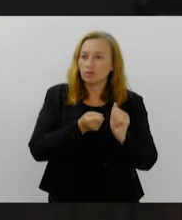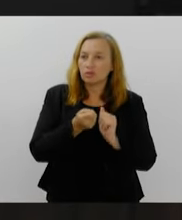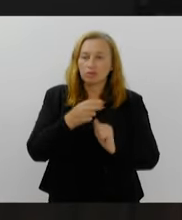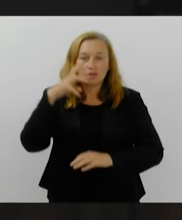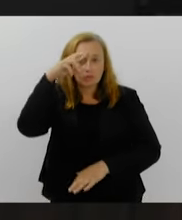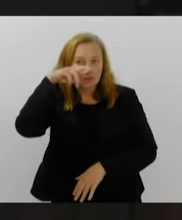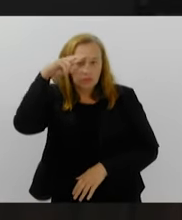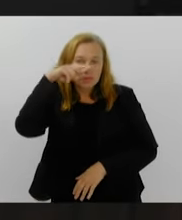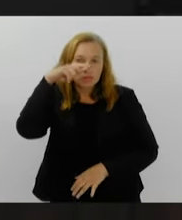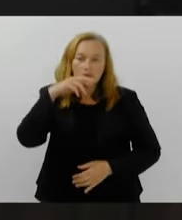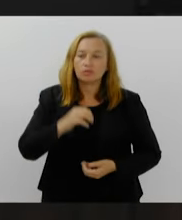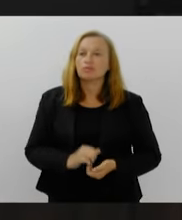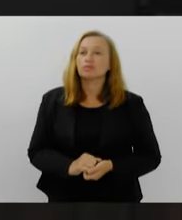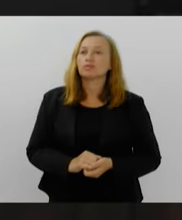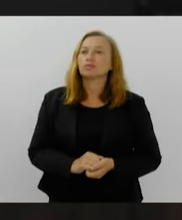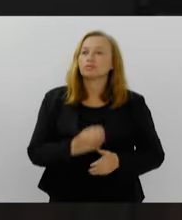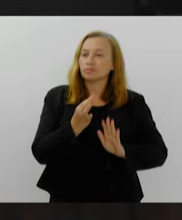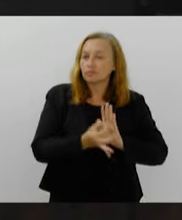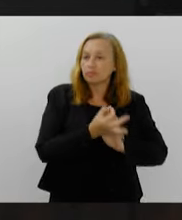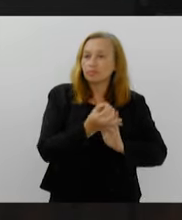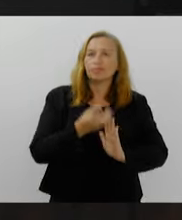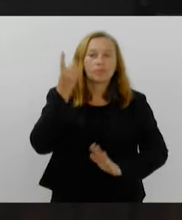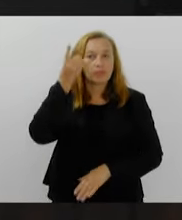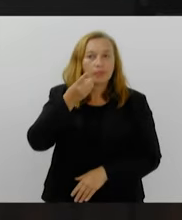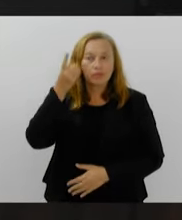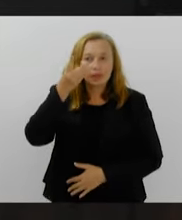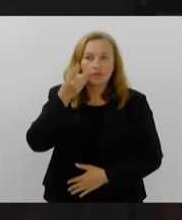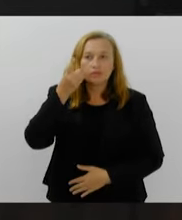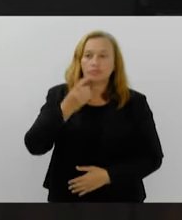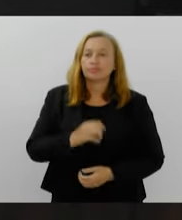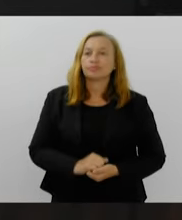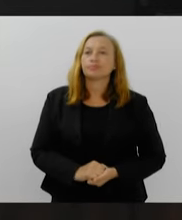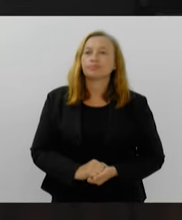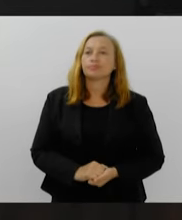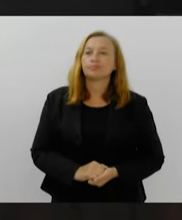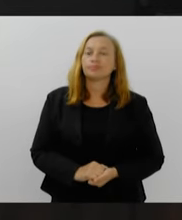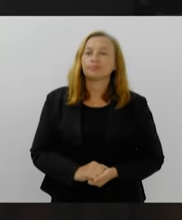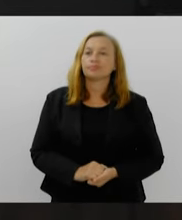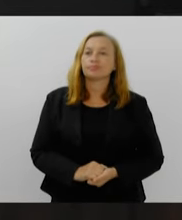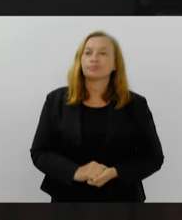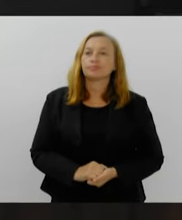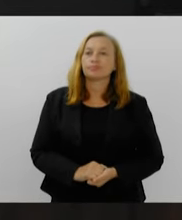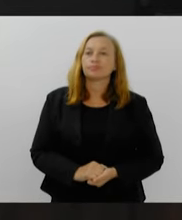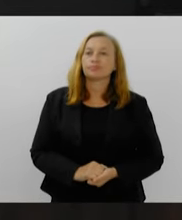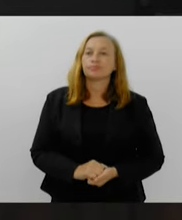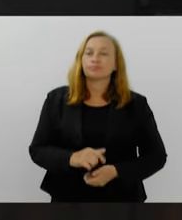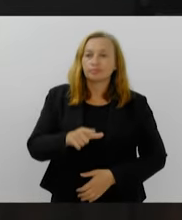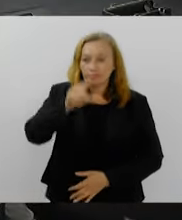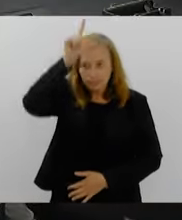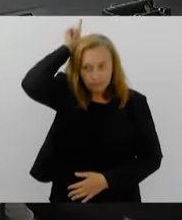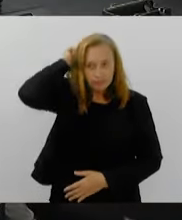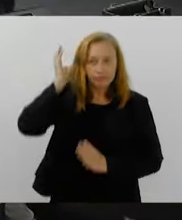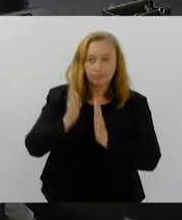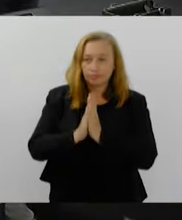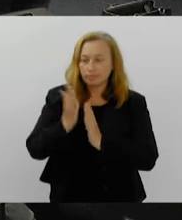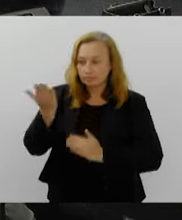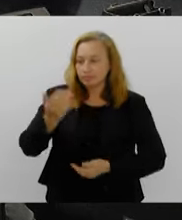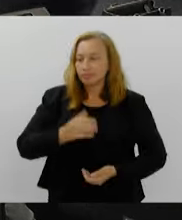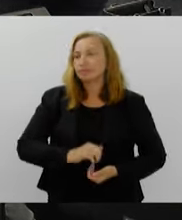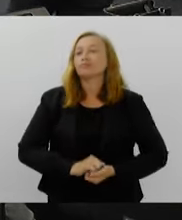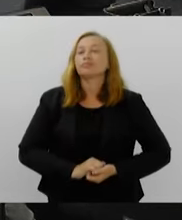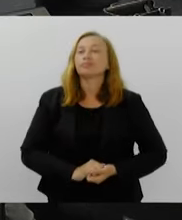fiscalização financeira e controle Deputado Deputado Luis Paulo por favor